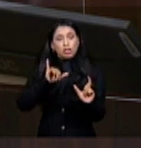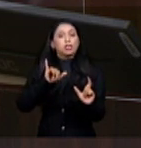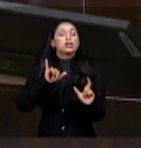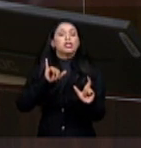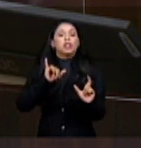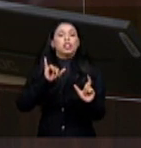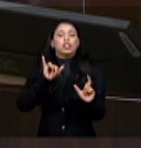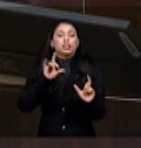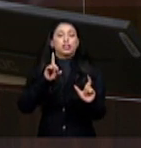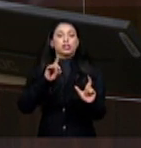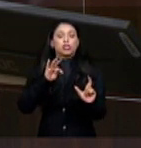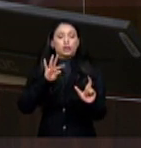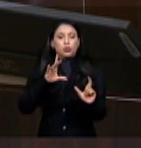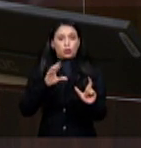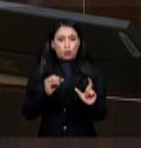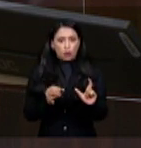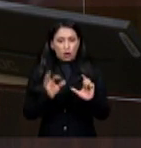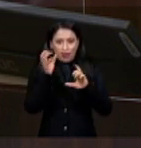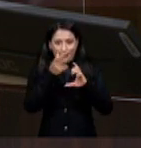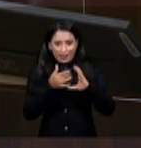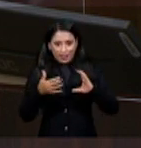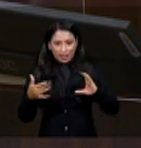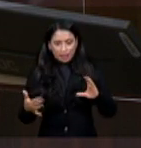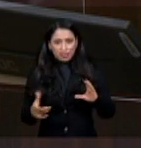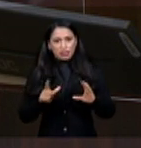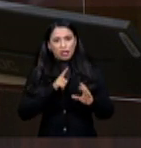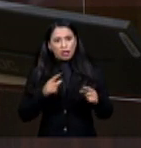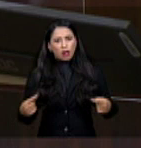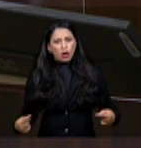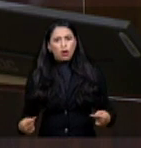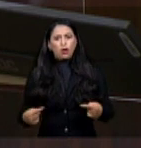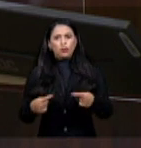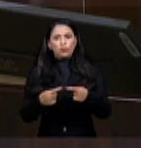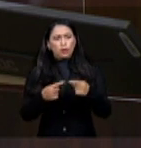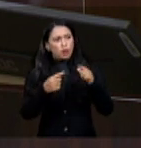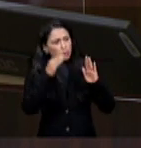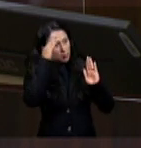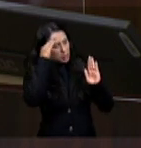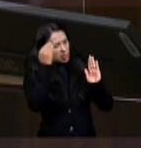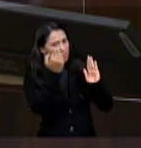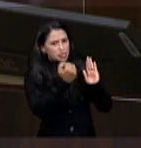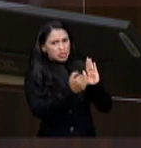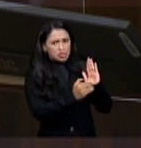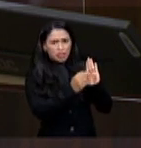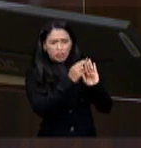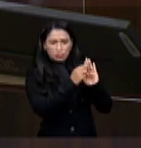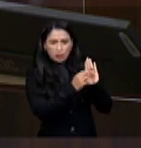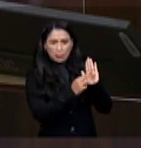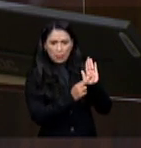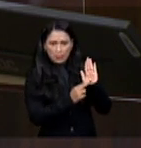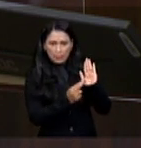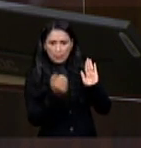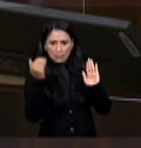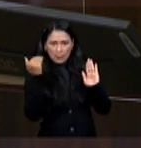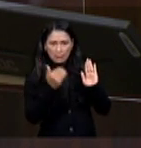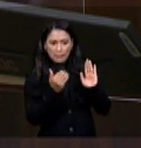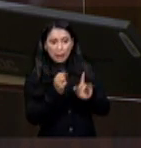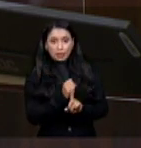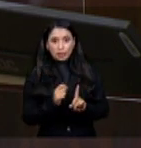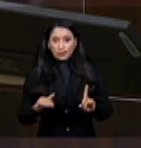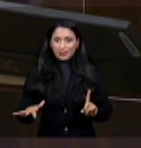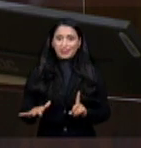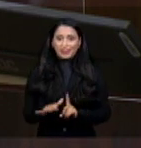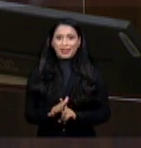aquilo que está conforme o direito vigente ou seja está conforme as normas em vigor naquele ordenamento naquela sociedade